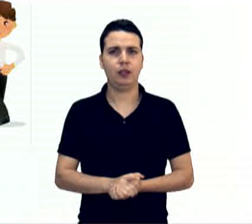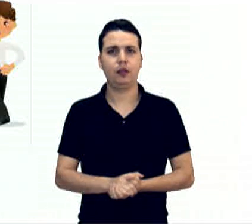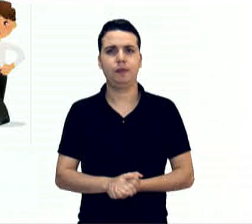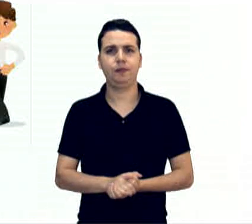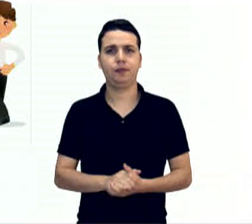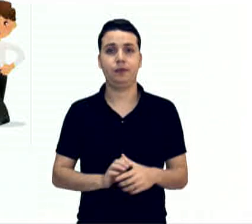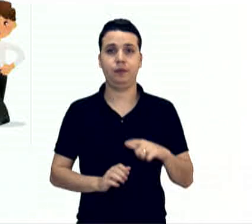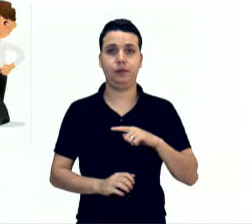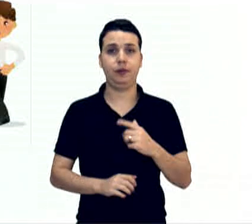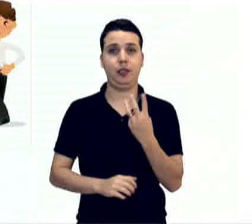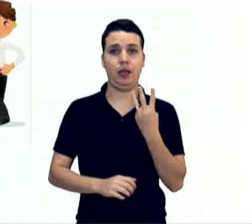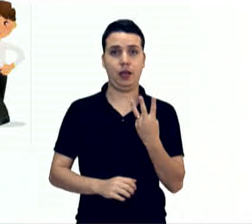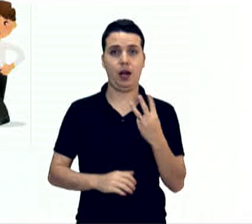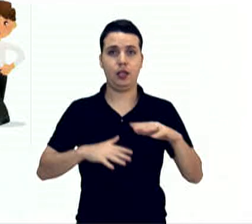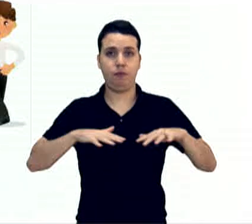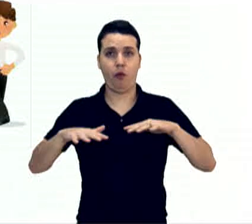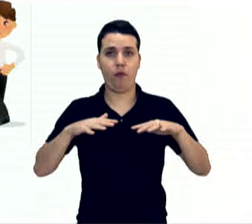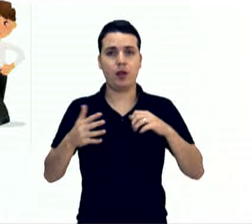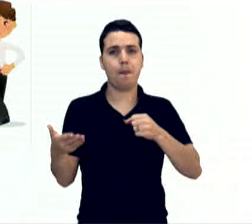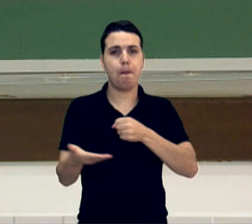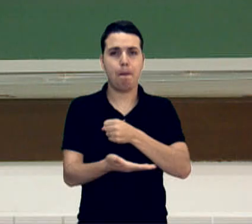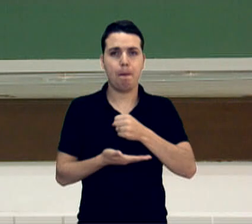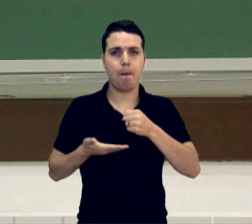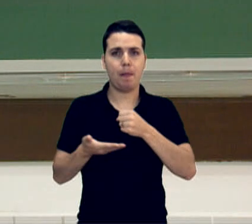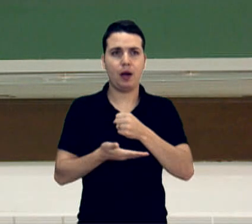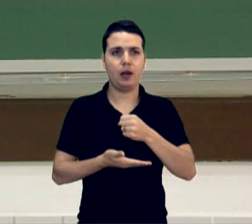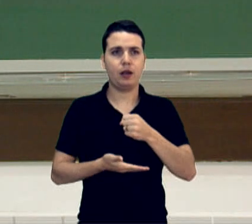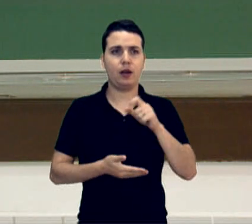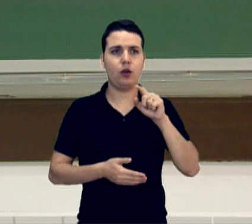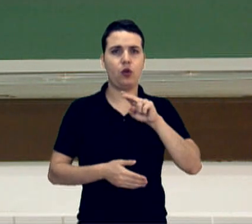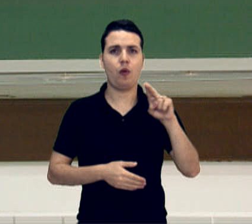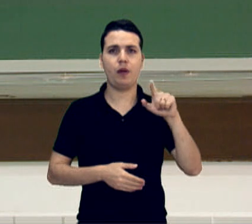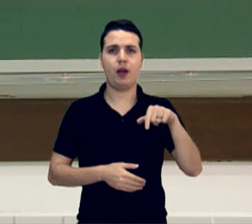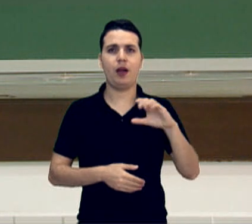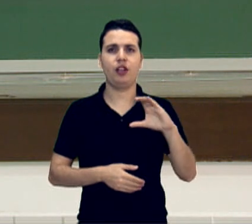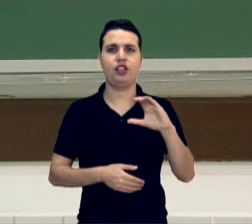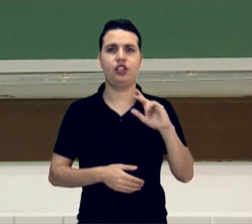Conta com 3 passos básicos, chamado de chassé,